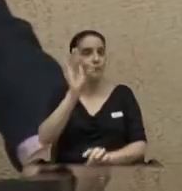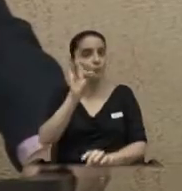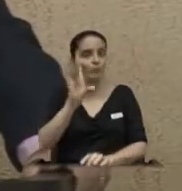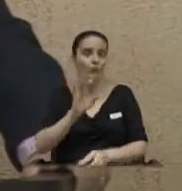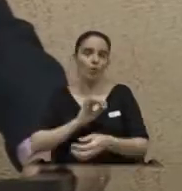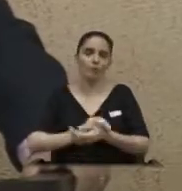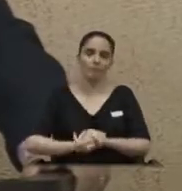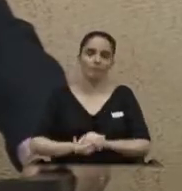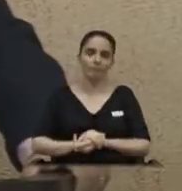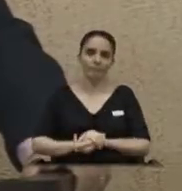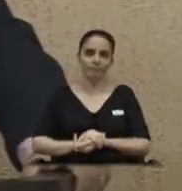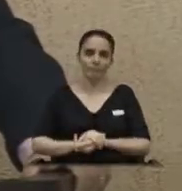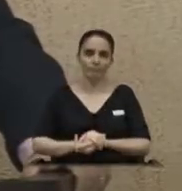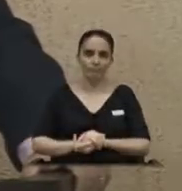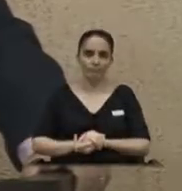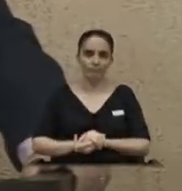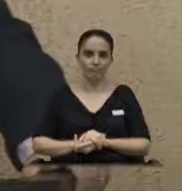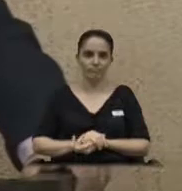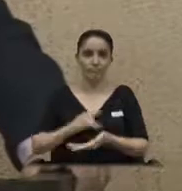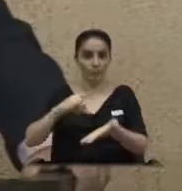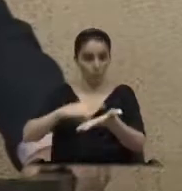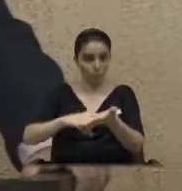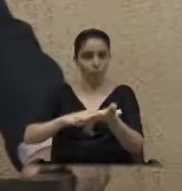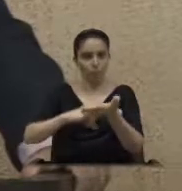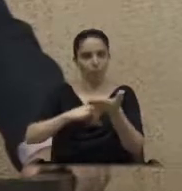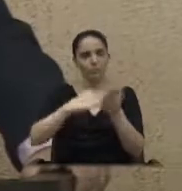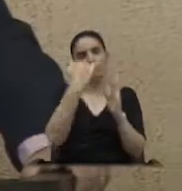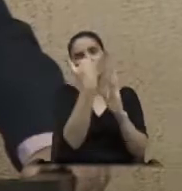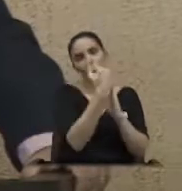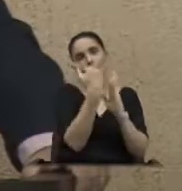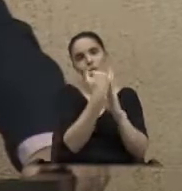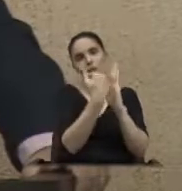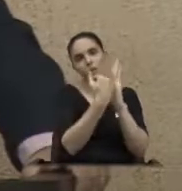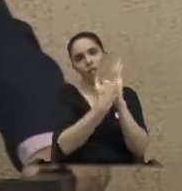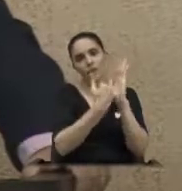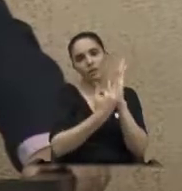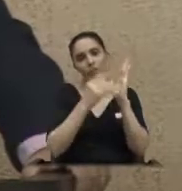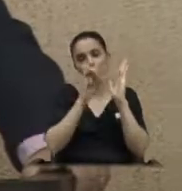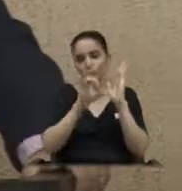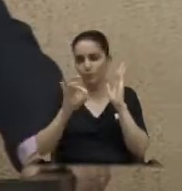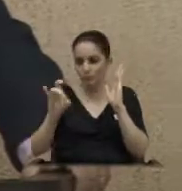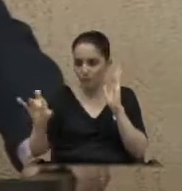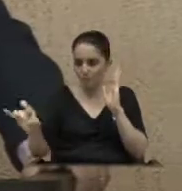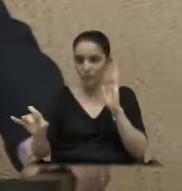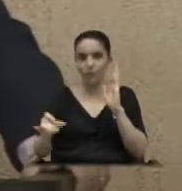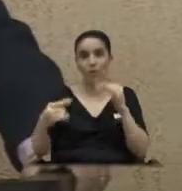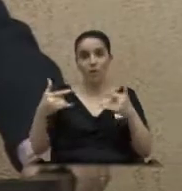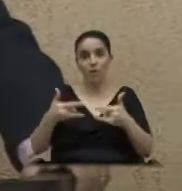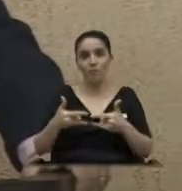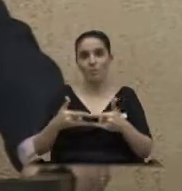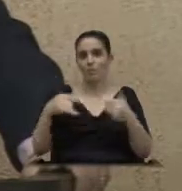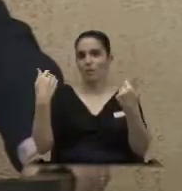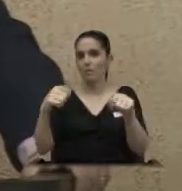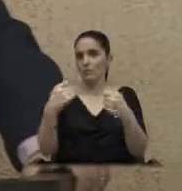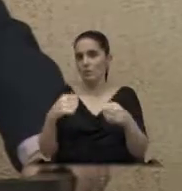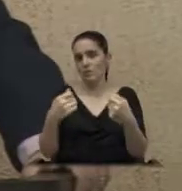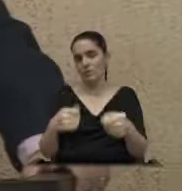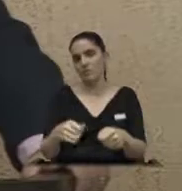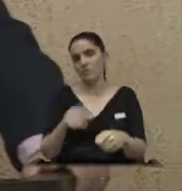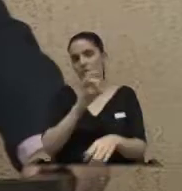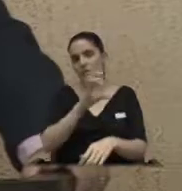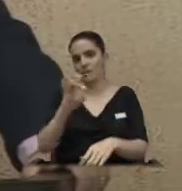e já sair com a relação de cada um, a quantidade específica